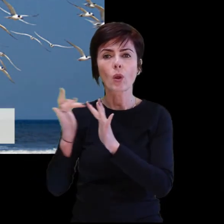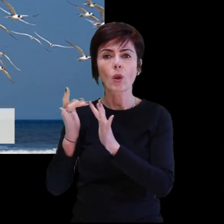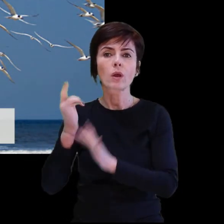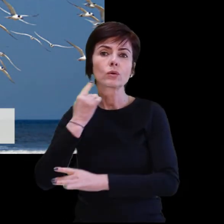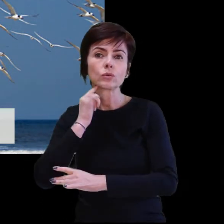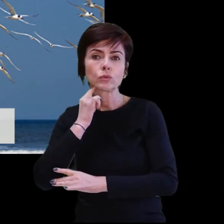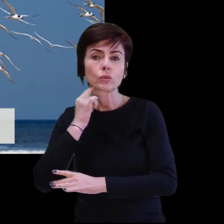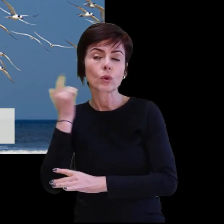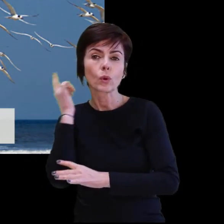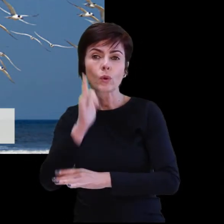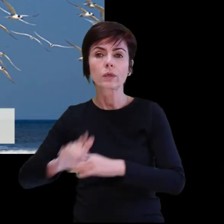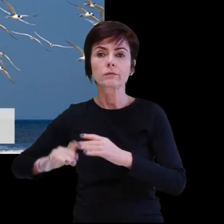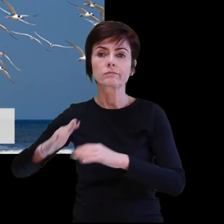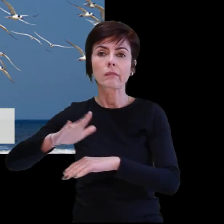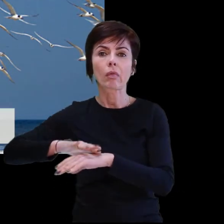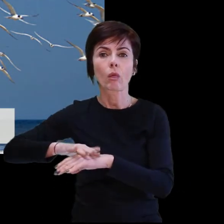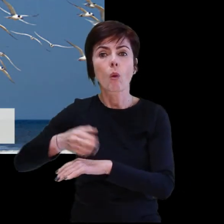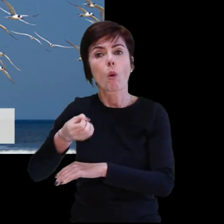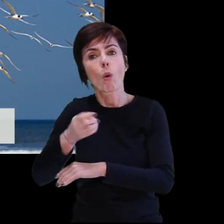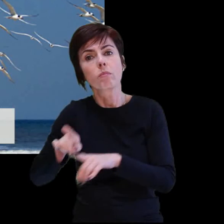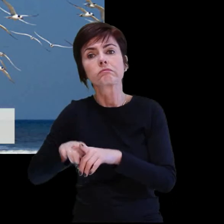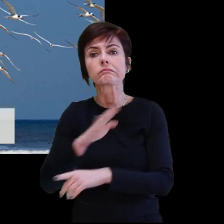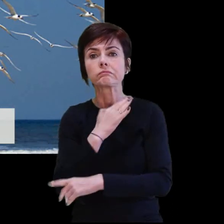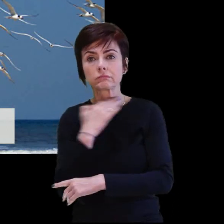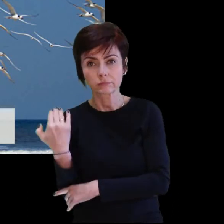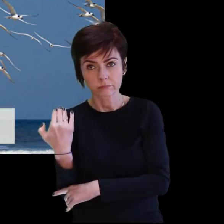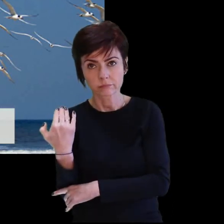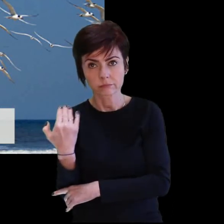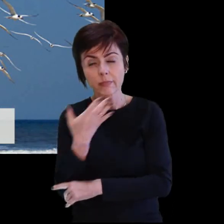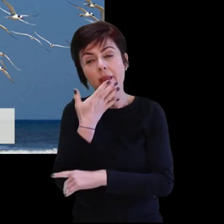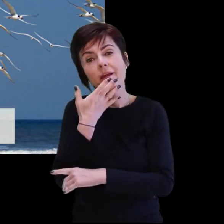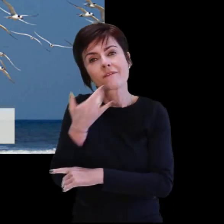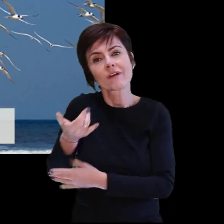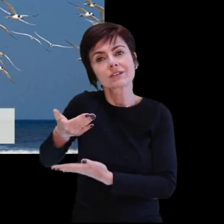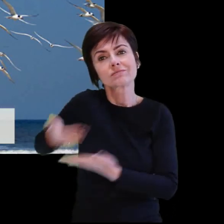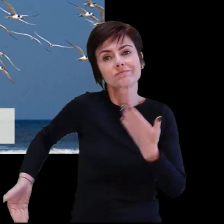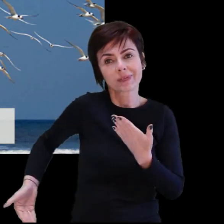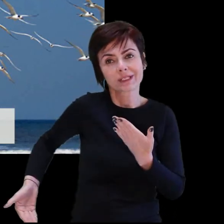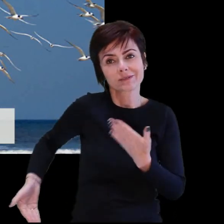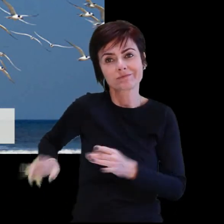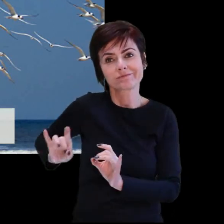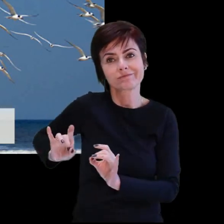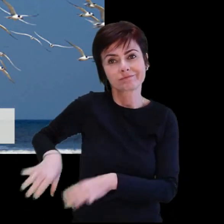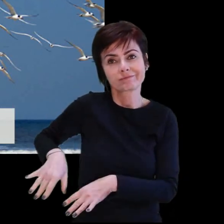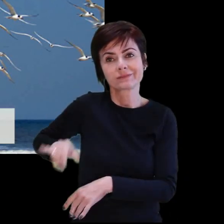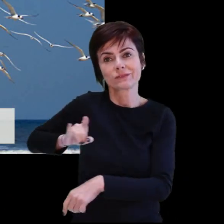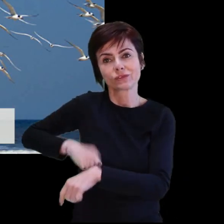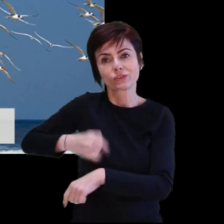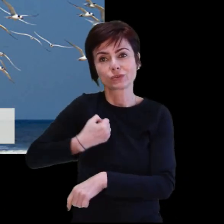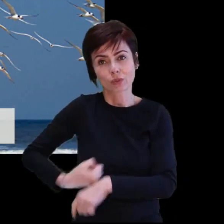estar em contato com o poluente para poder desenvolver uma doença ou vir a óbito, uma vez que ele é mais facilmente